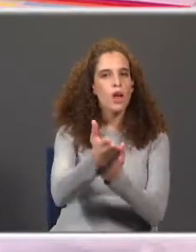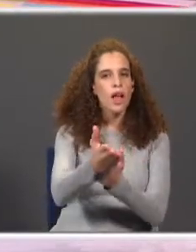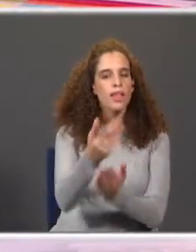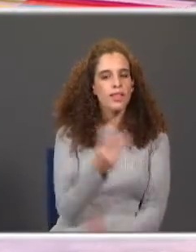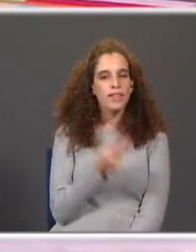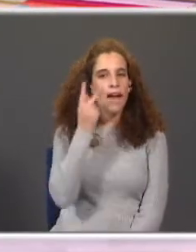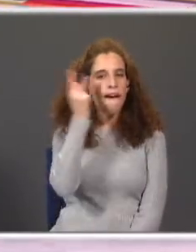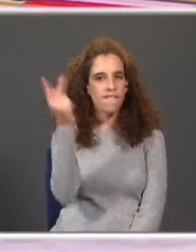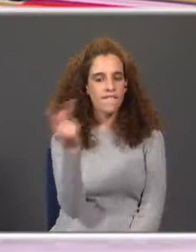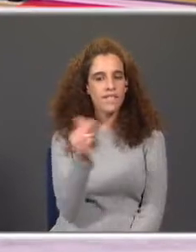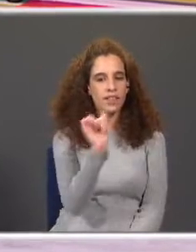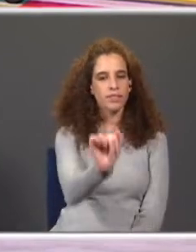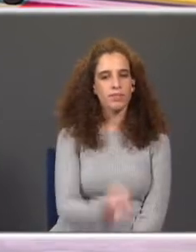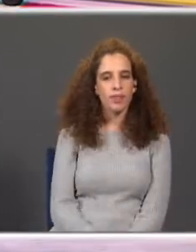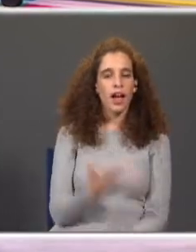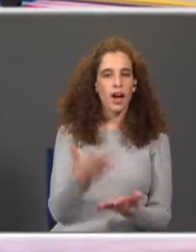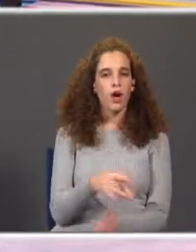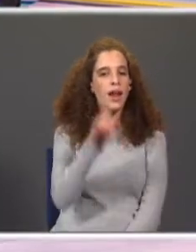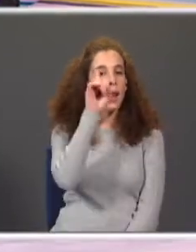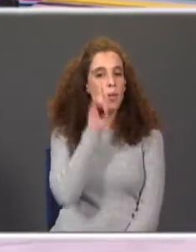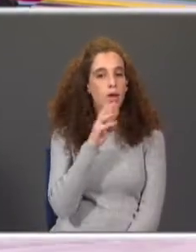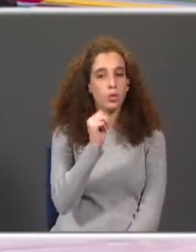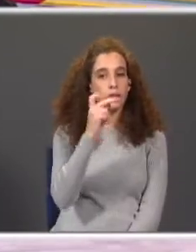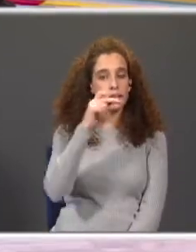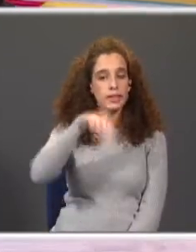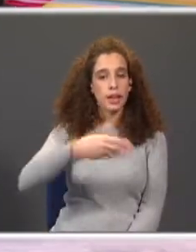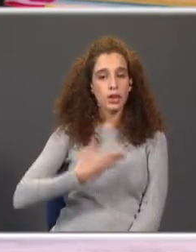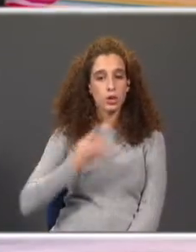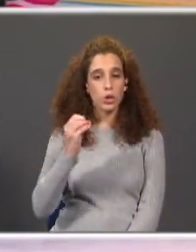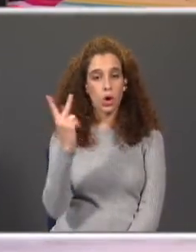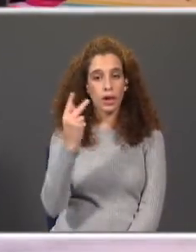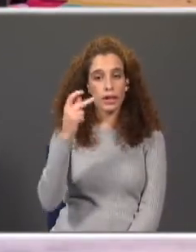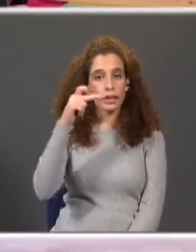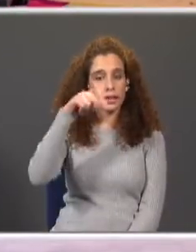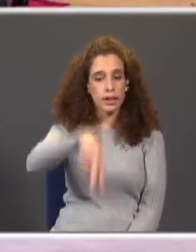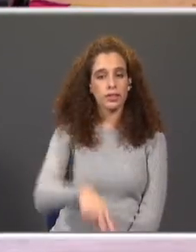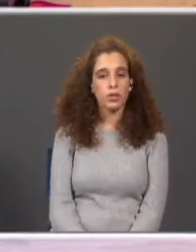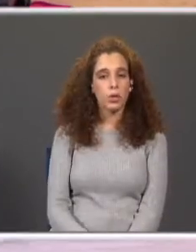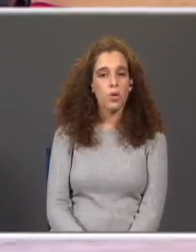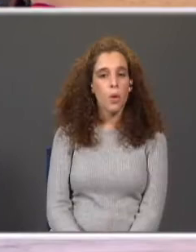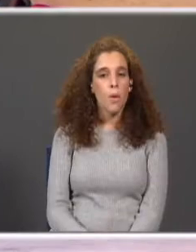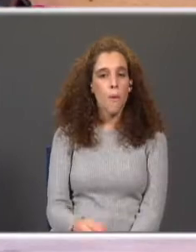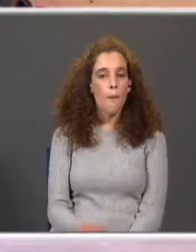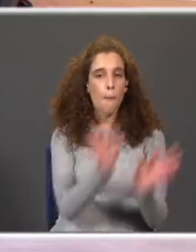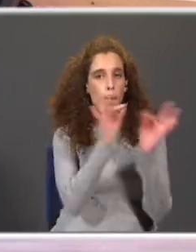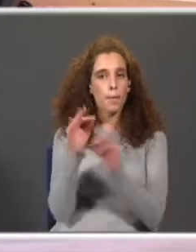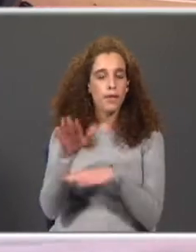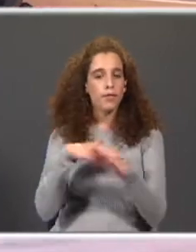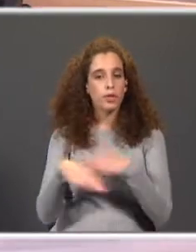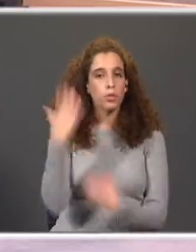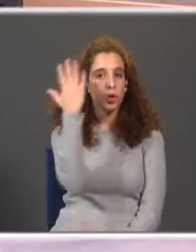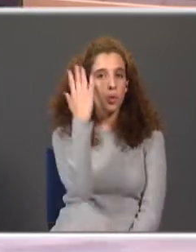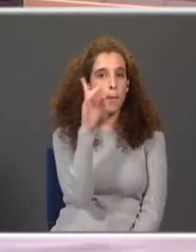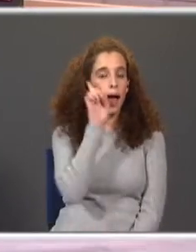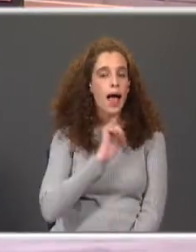Desta feita era a mulher do Sandokan, um papel desempenhado por uma atriz certamente muito bonita e por quem ele se